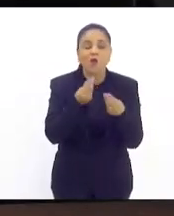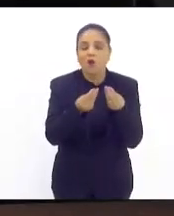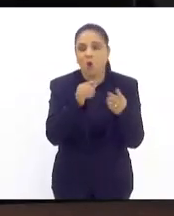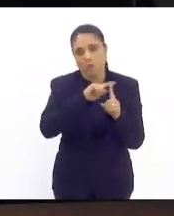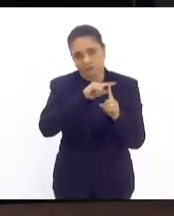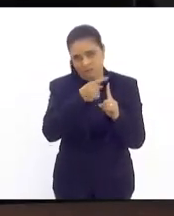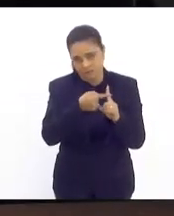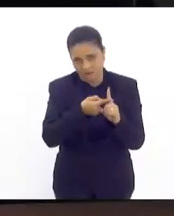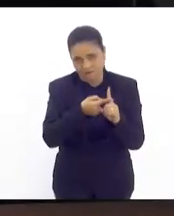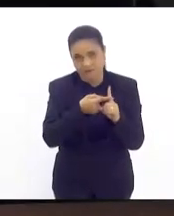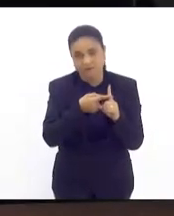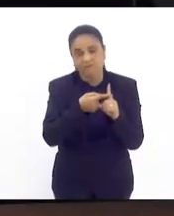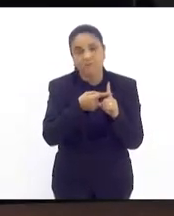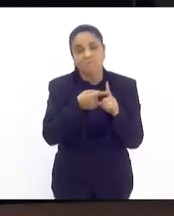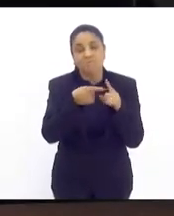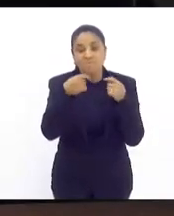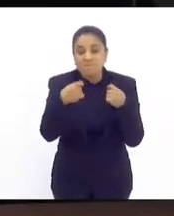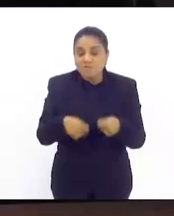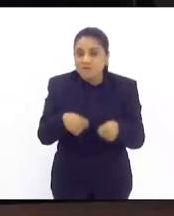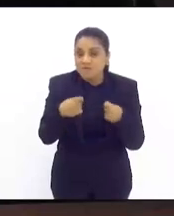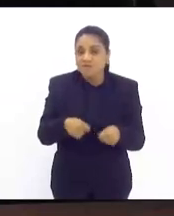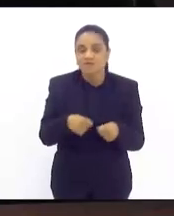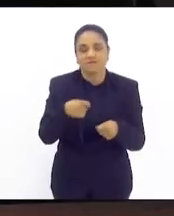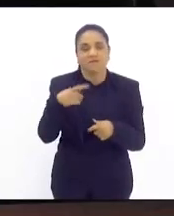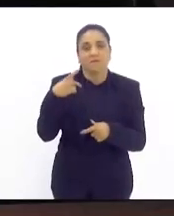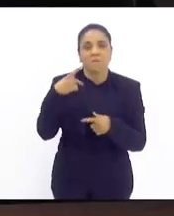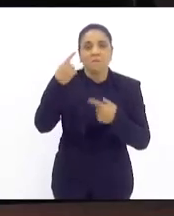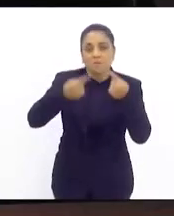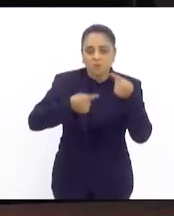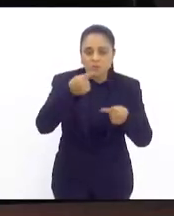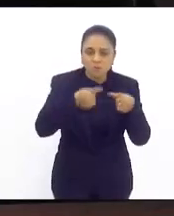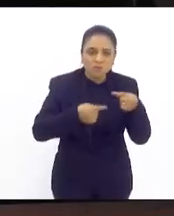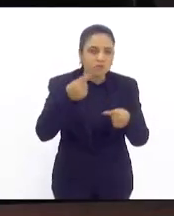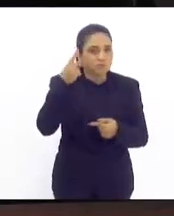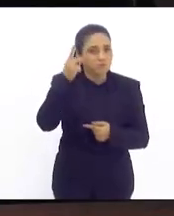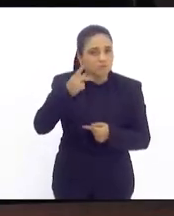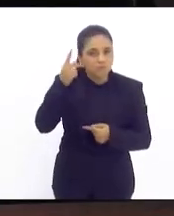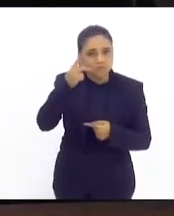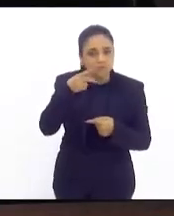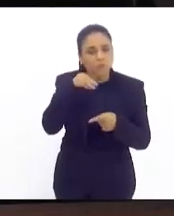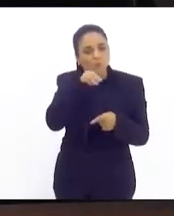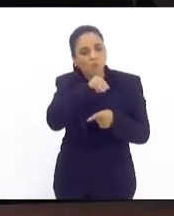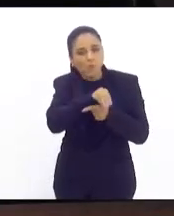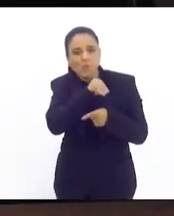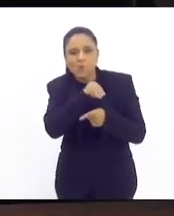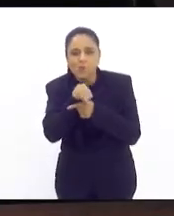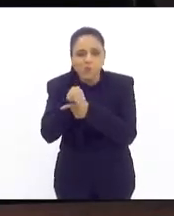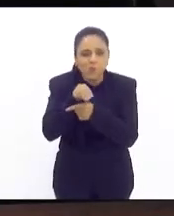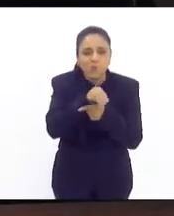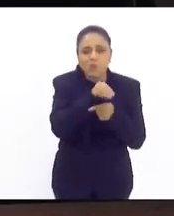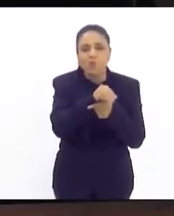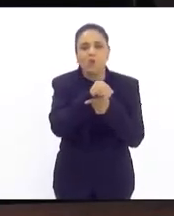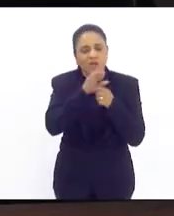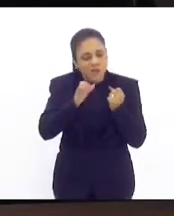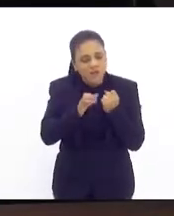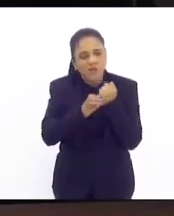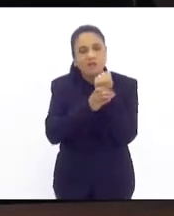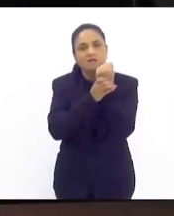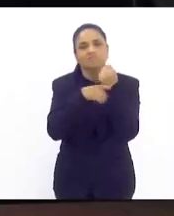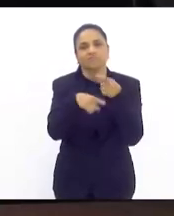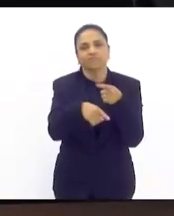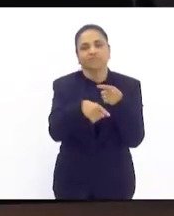a gente precisa de fato ter políticas públicas que possa cuidar e garantir